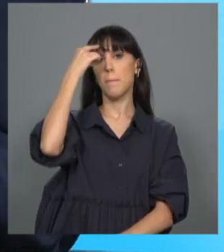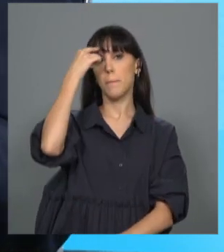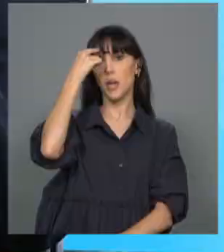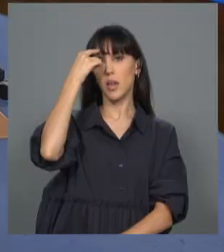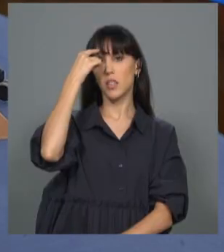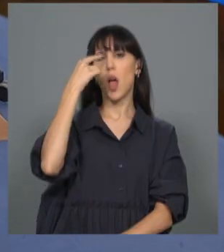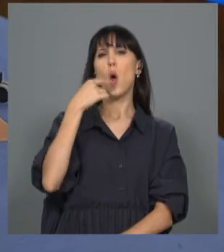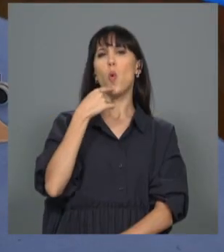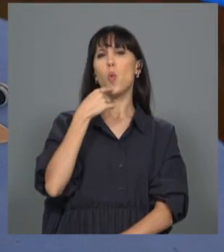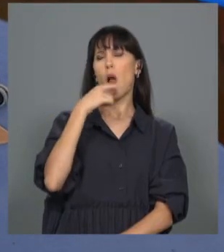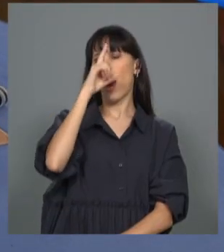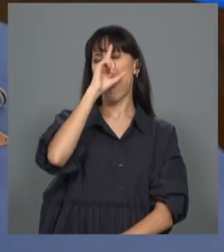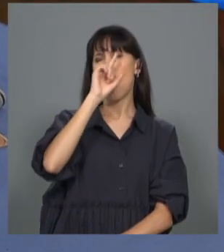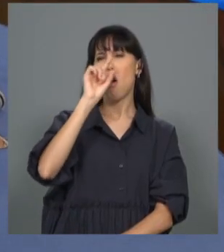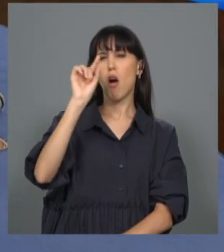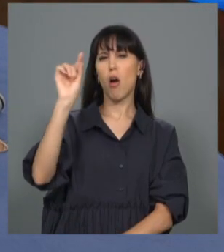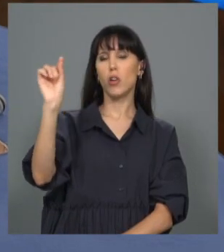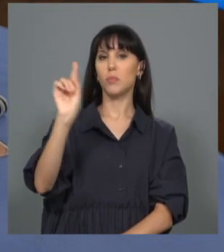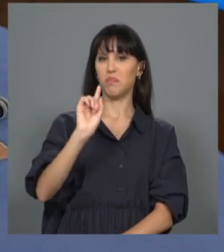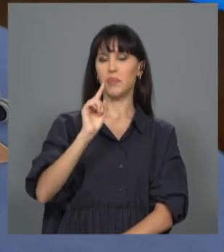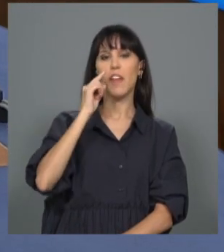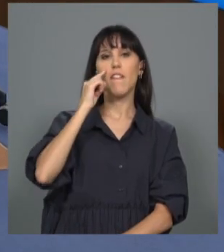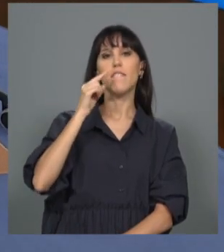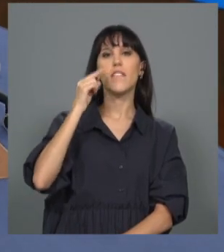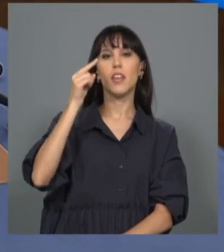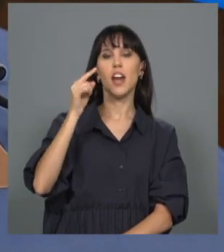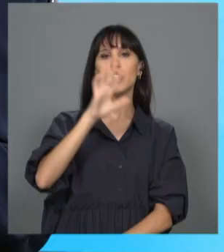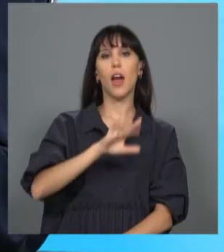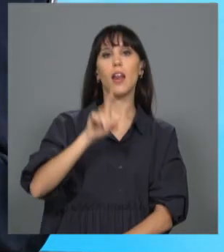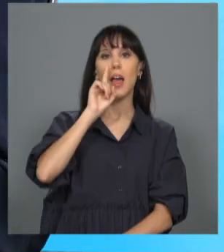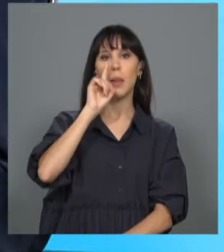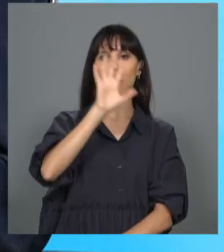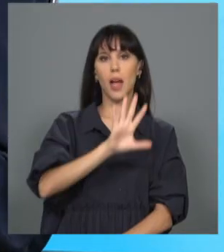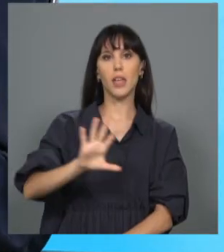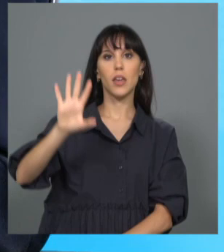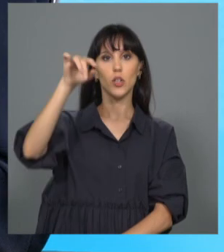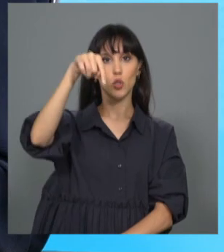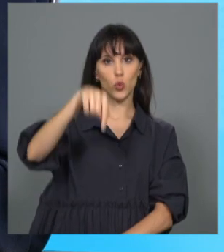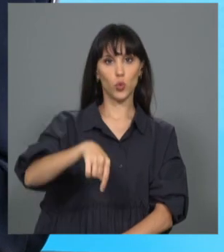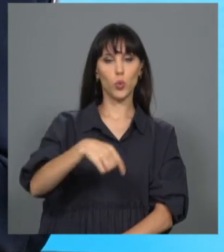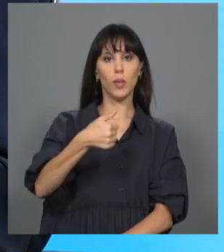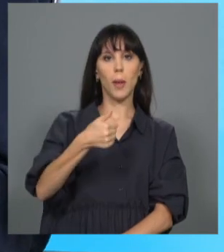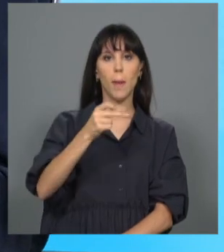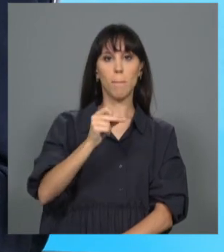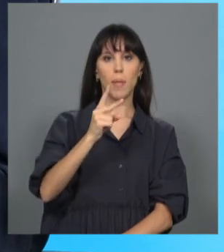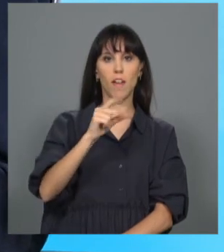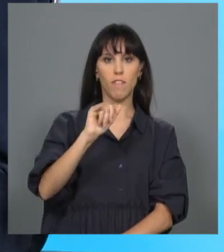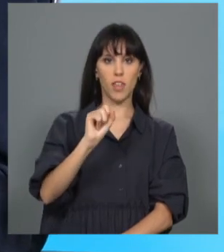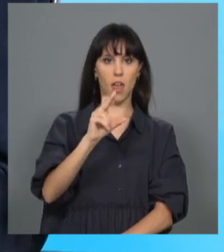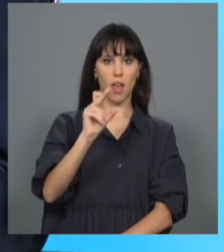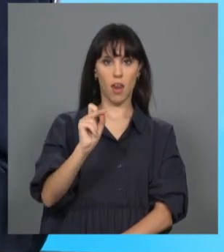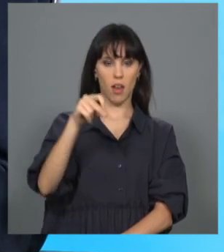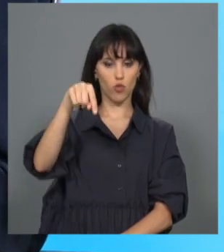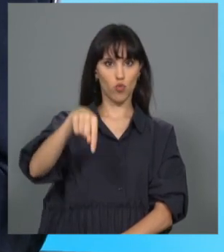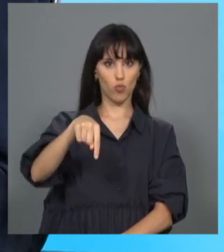pensar, mas isso é muito longe. É uma viagem ao sul da Alemanha, ao sul da Baviera. Mas a